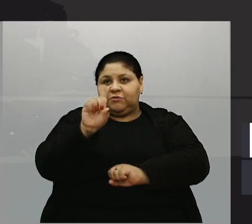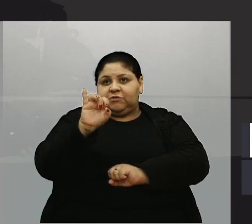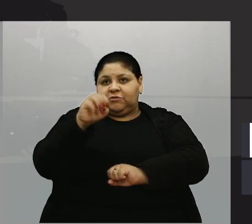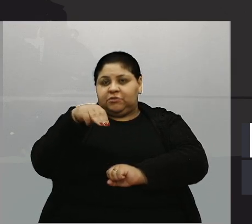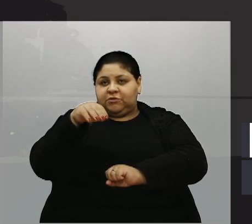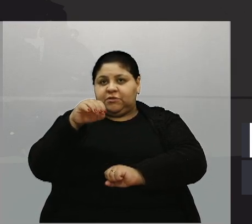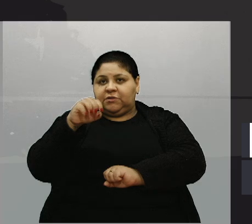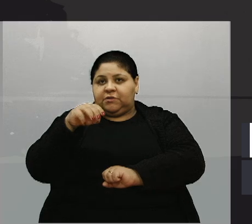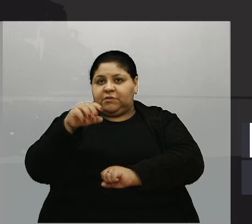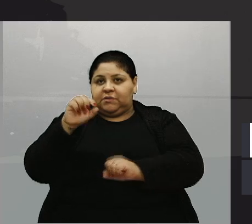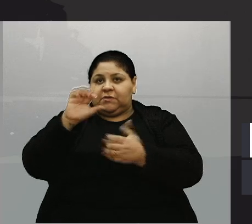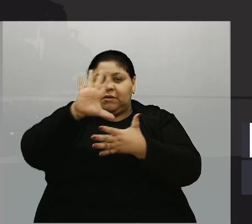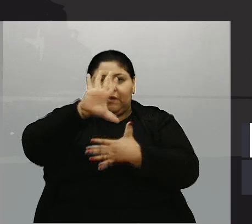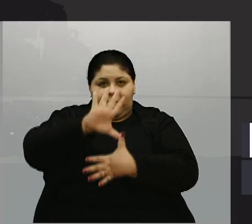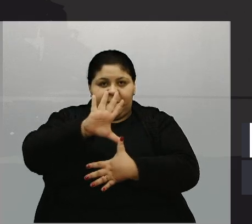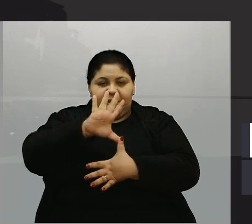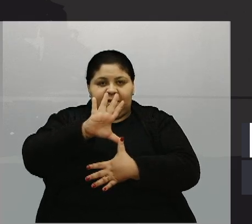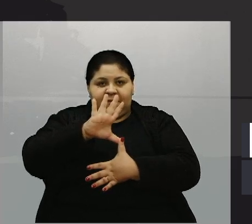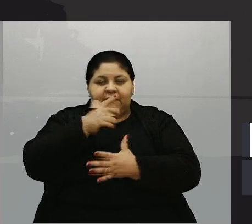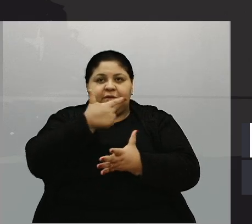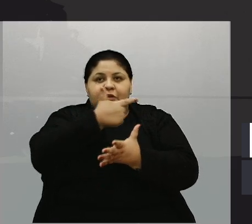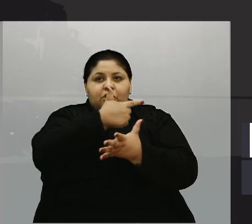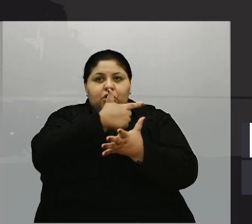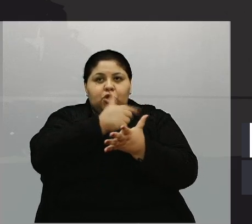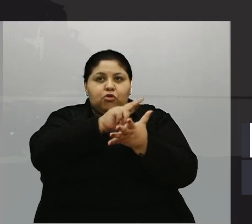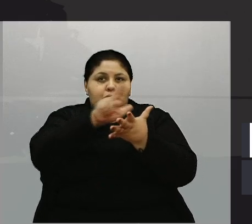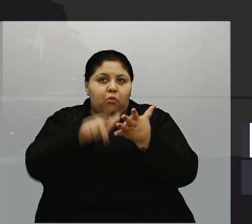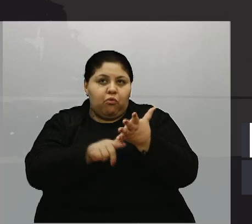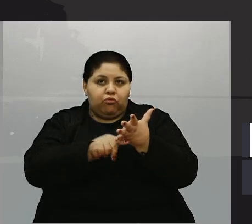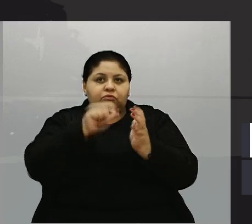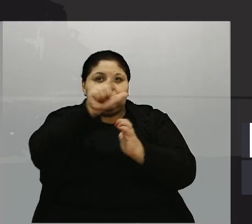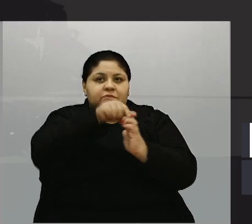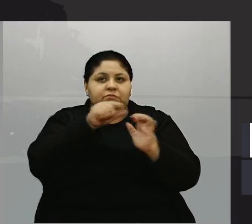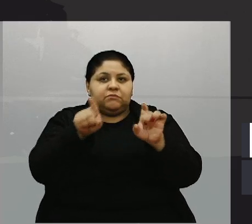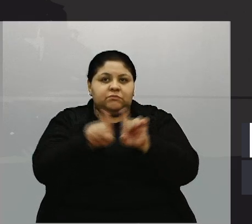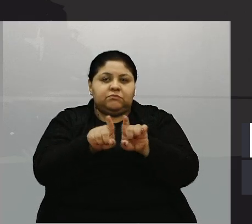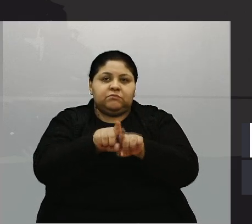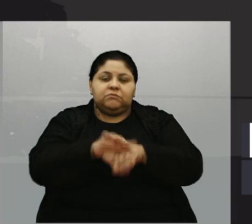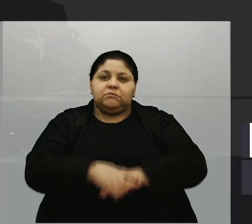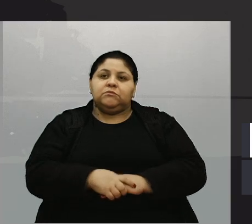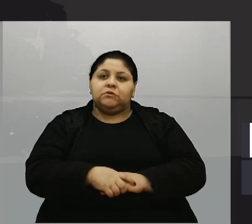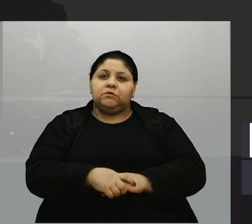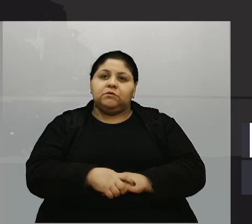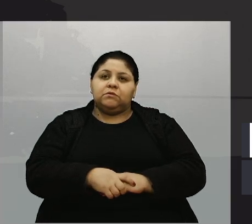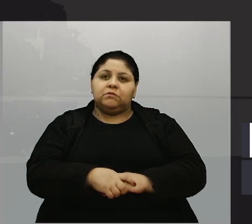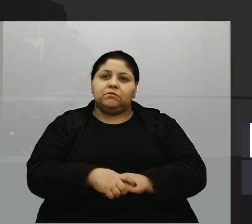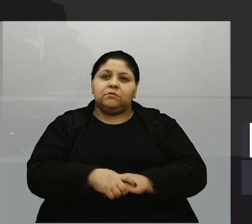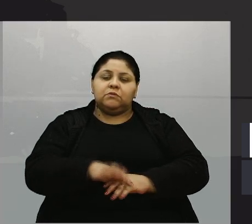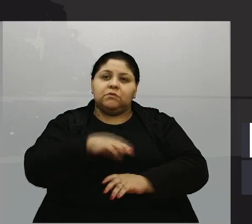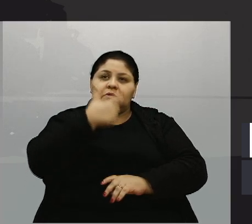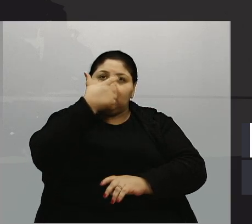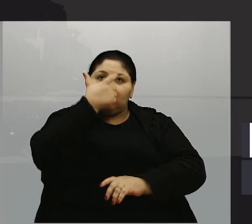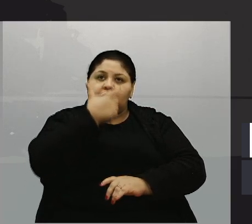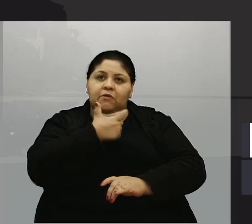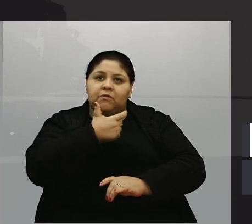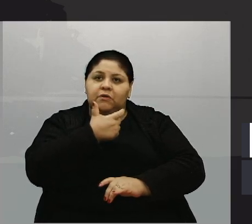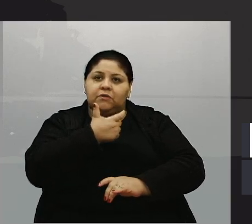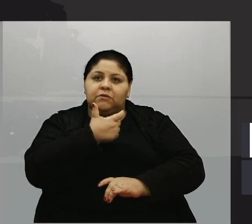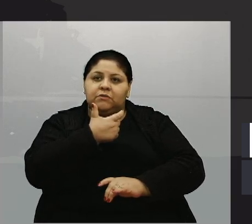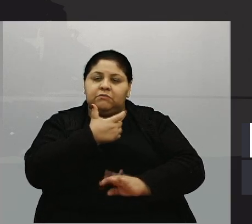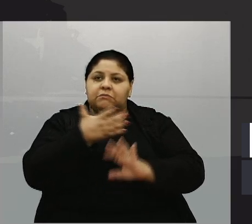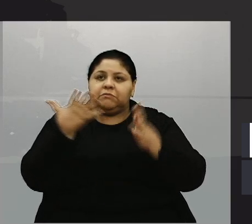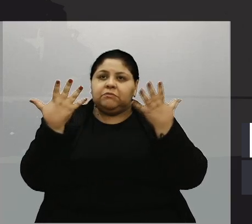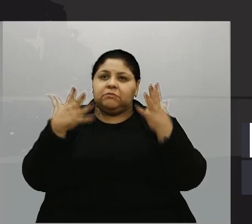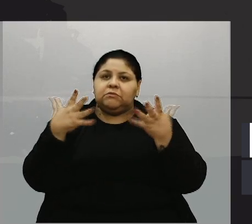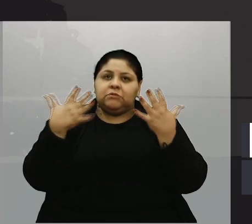no bairro São José, e outros investimentos. Inclusive, um deles, parece que ele foi